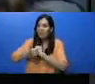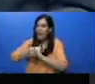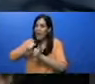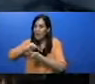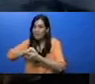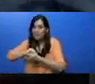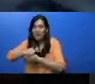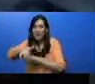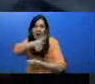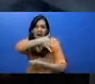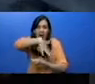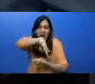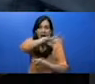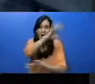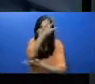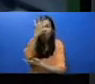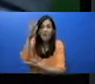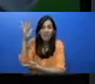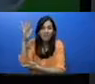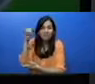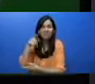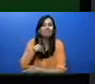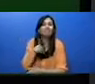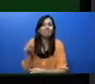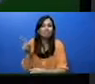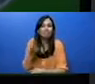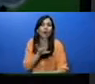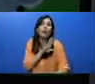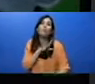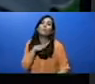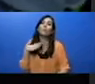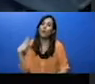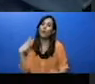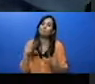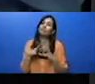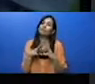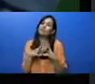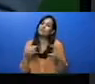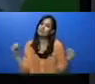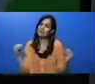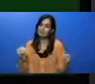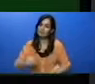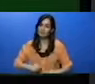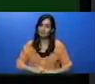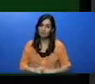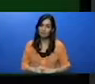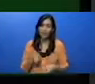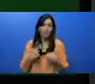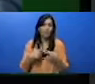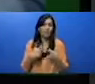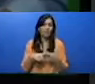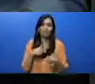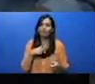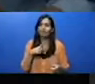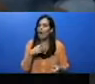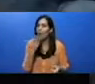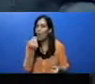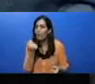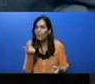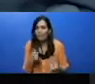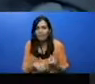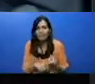do ambiente, o que acontece? Eles correm o risco de desaparecer, porque ficam sem alimentos, ficam